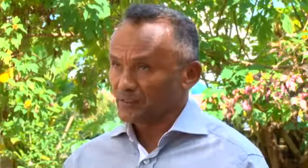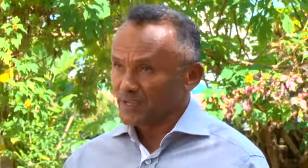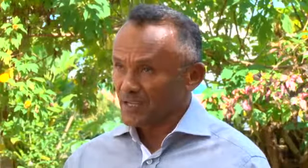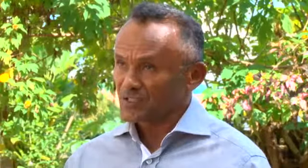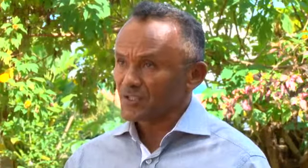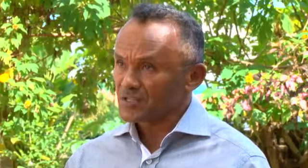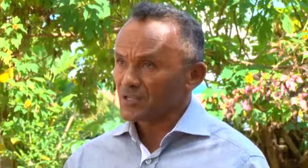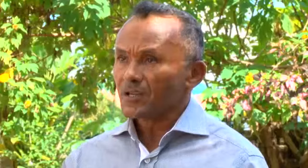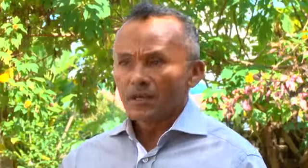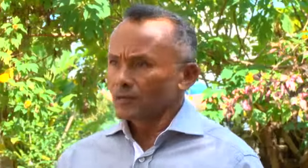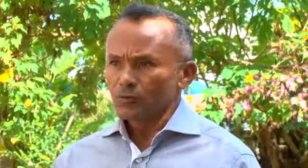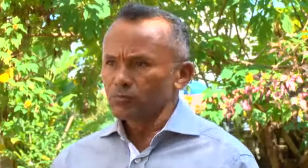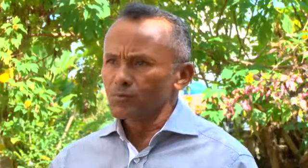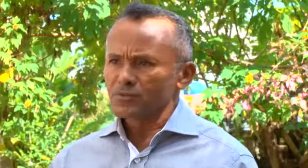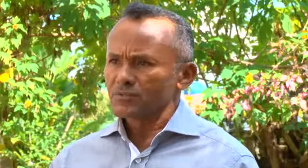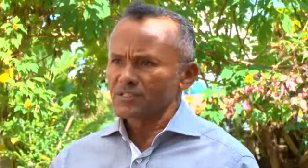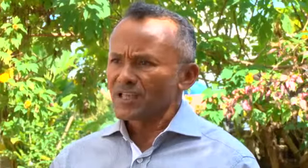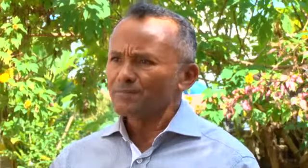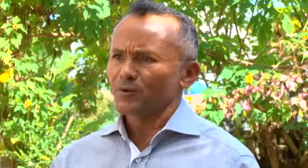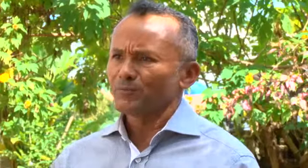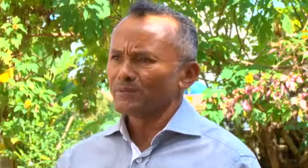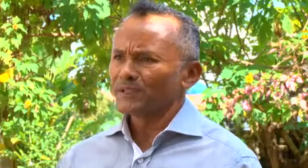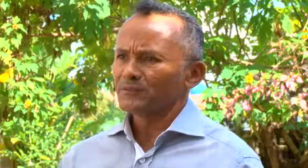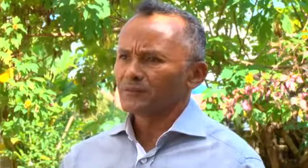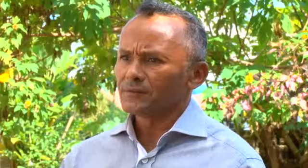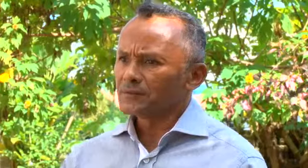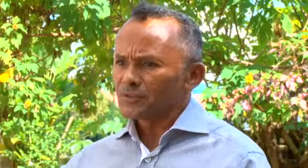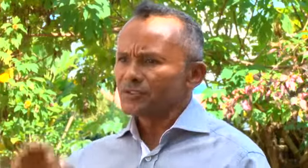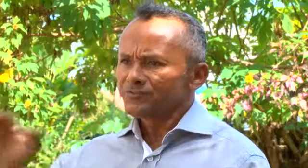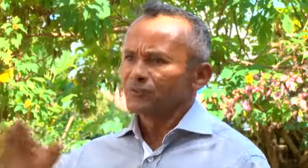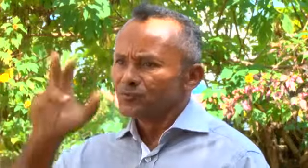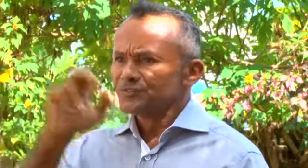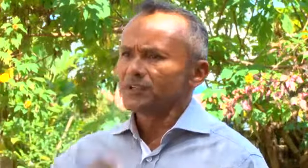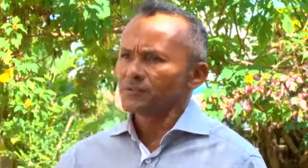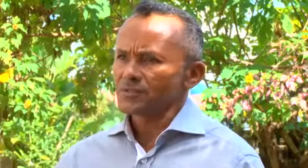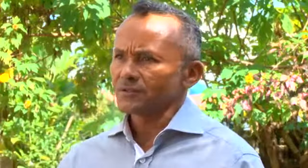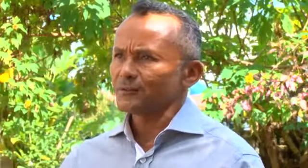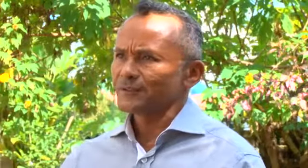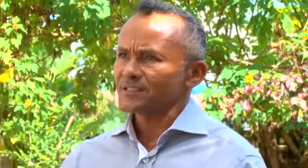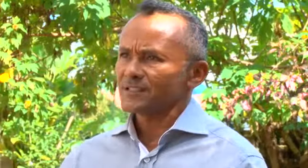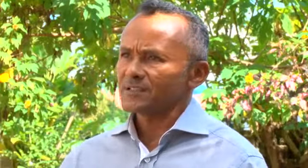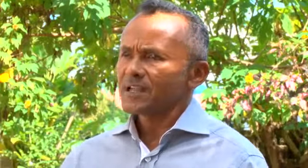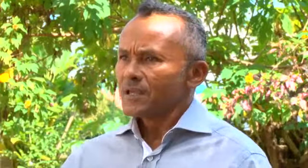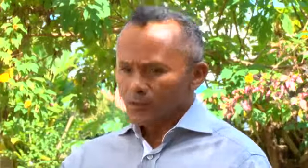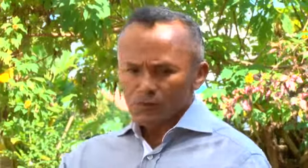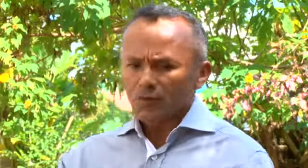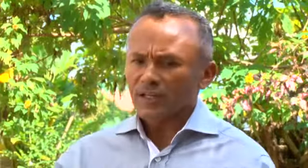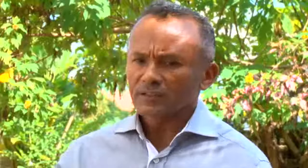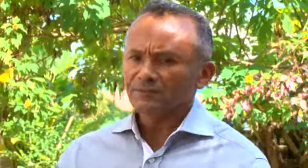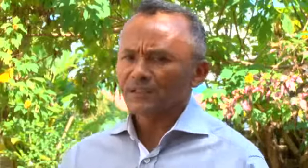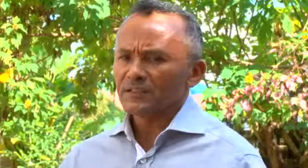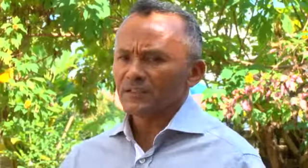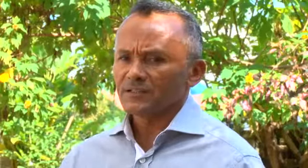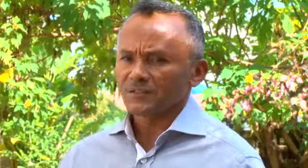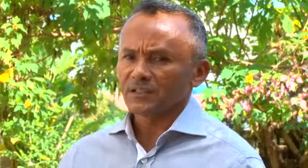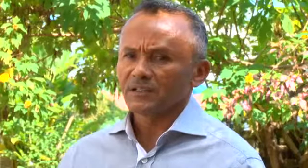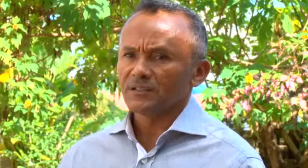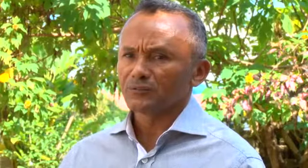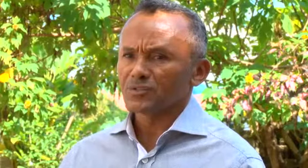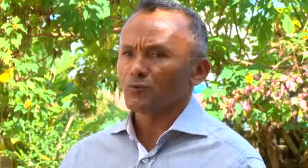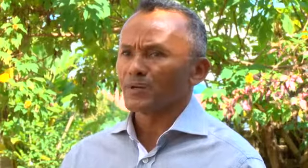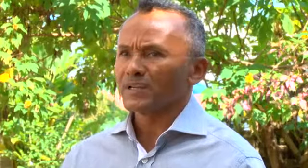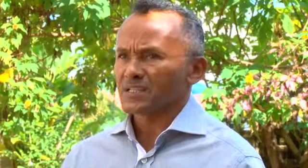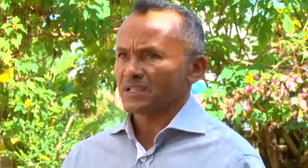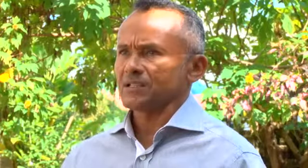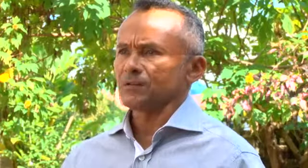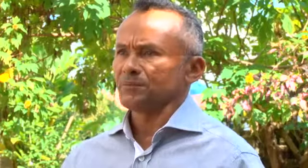tutores lá também, à distância, eu busco sem problema nenhum. Tive dúvida, eu já corro atrás deles. E os colegas também, aqueles colegas que